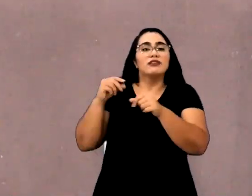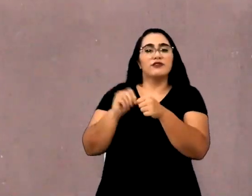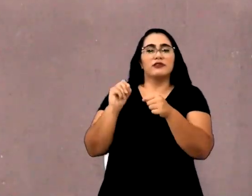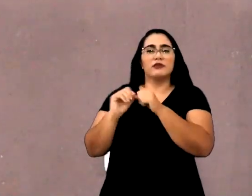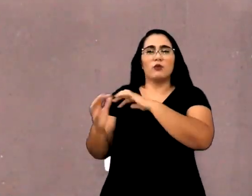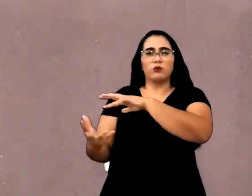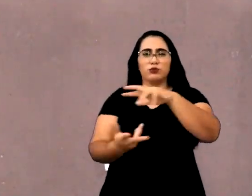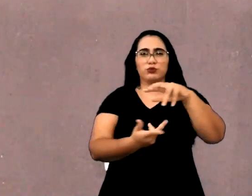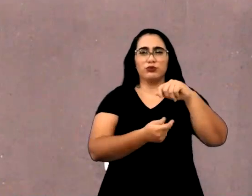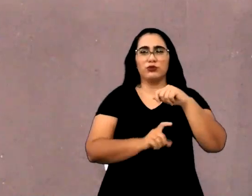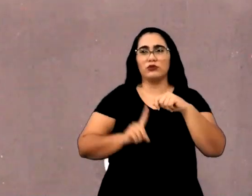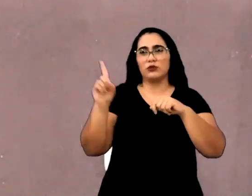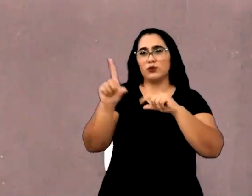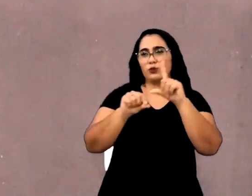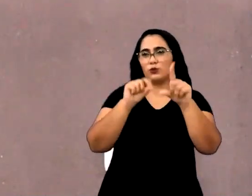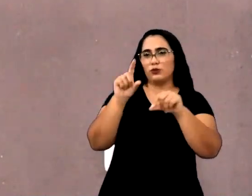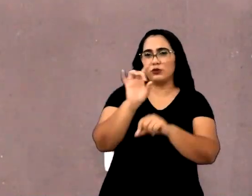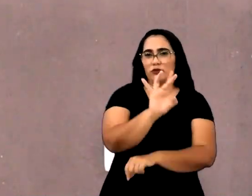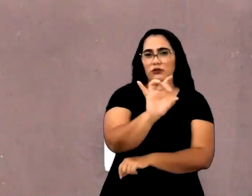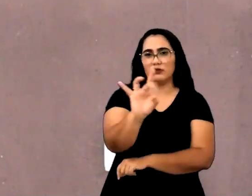mundo.